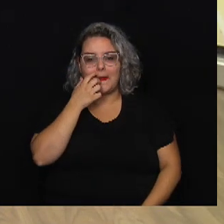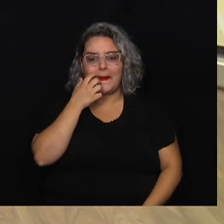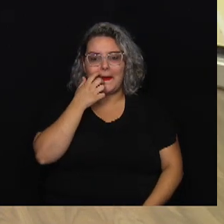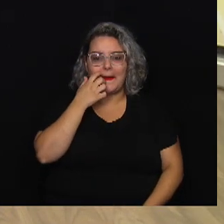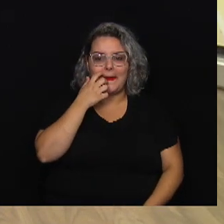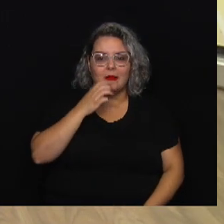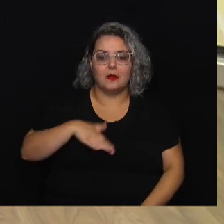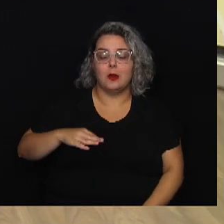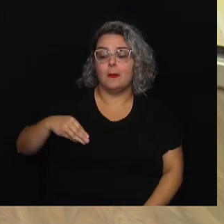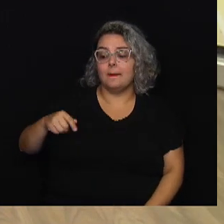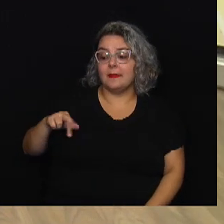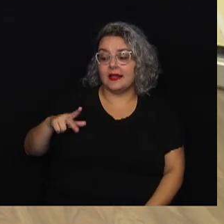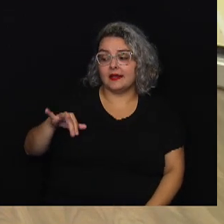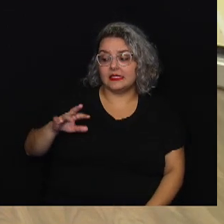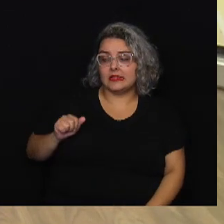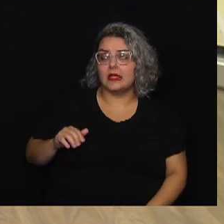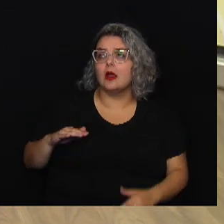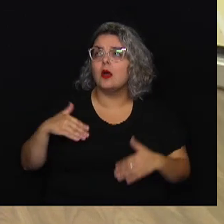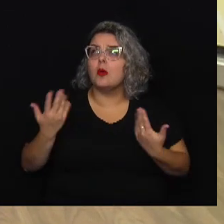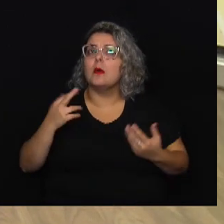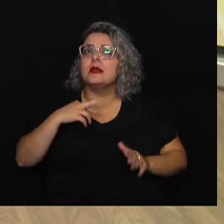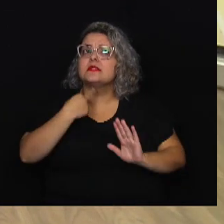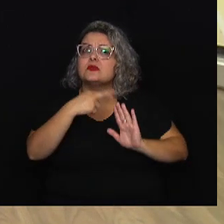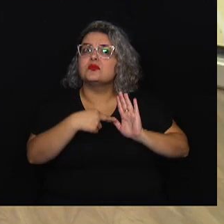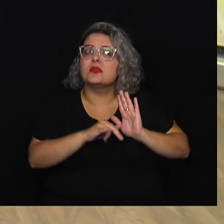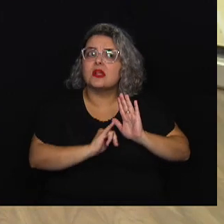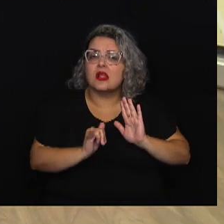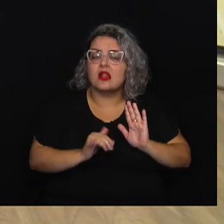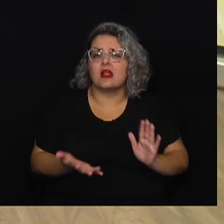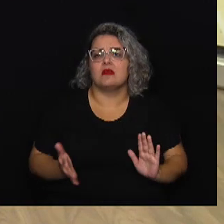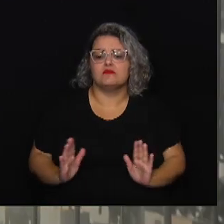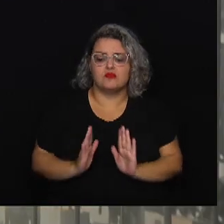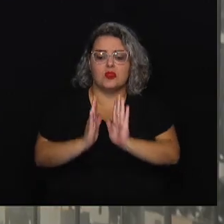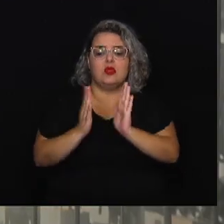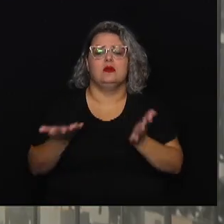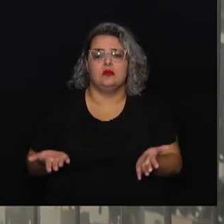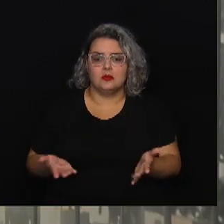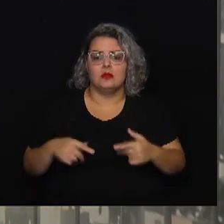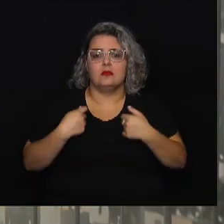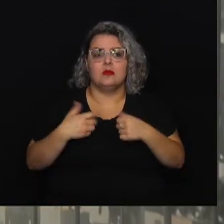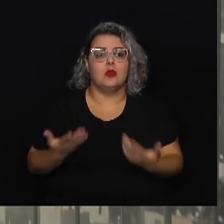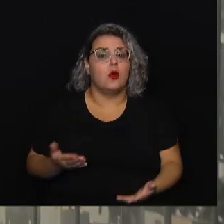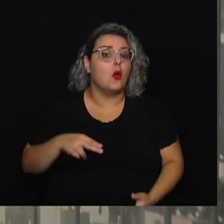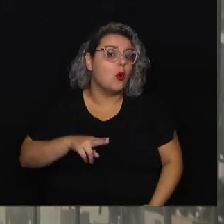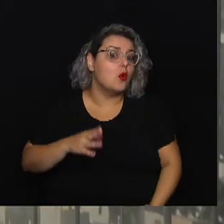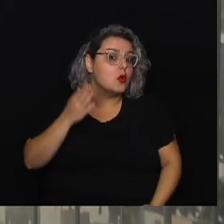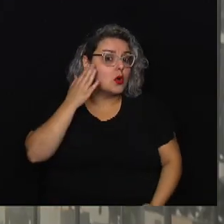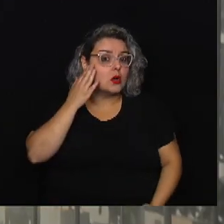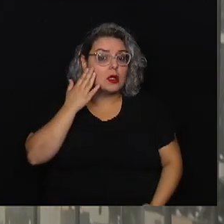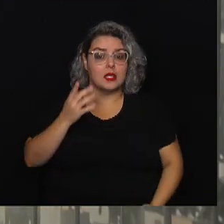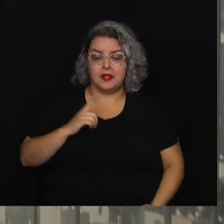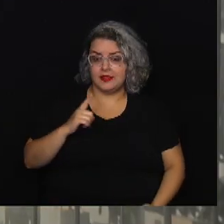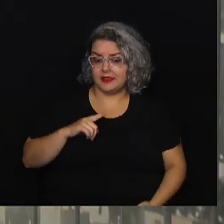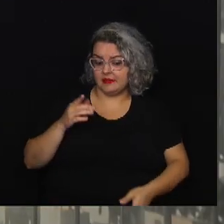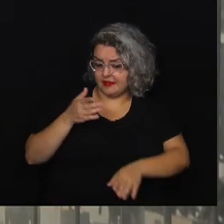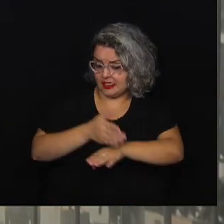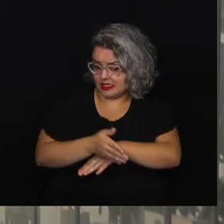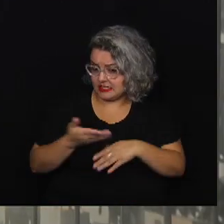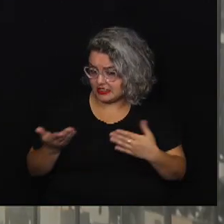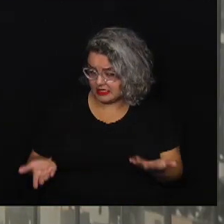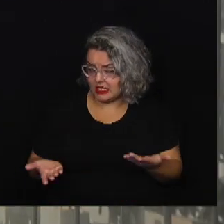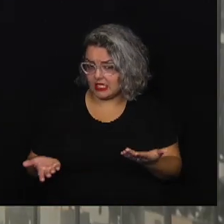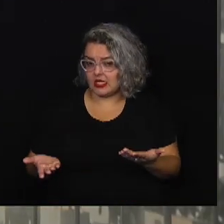os relatos que você enfrentou, que você precisou encarar ou que você ficou sabendo, teve acesso em relação